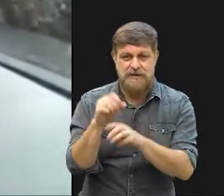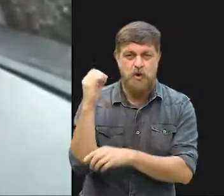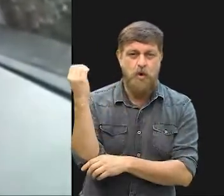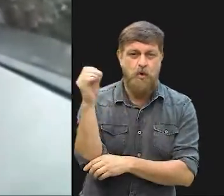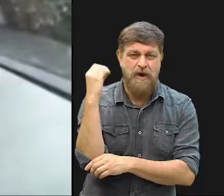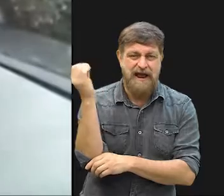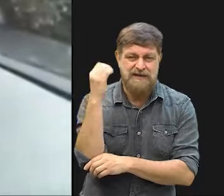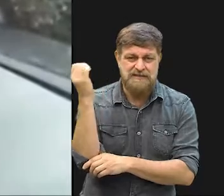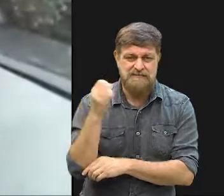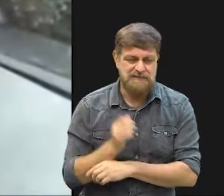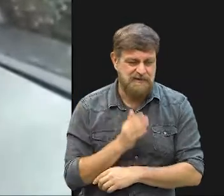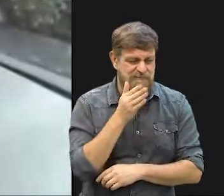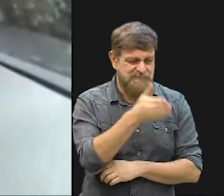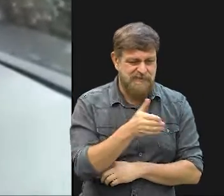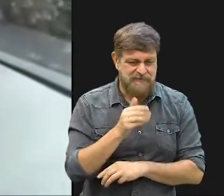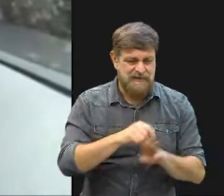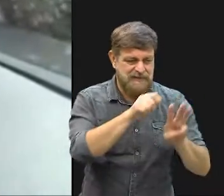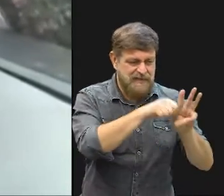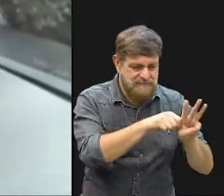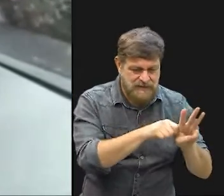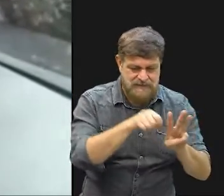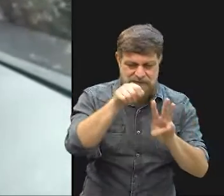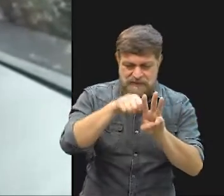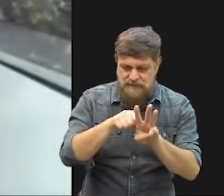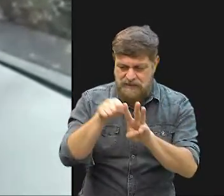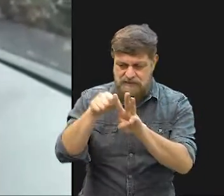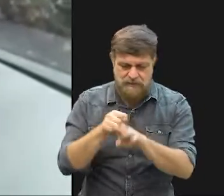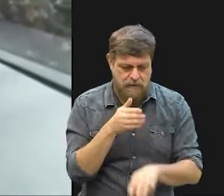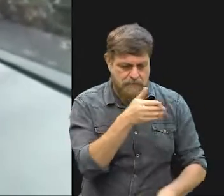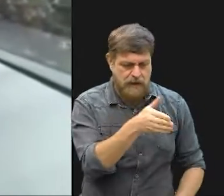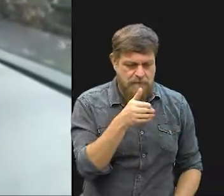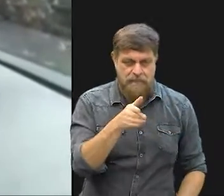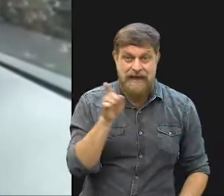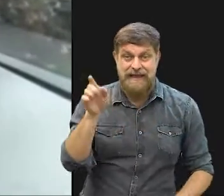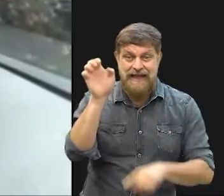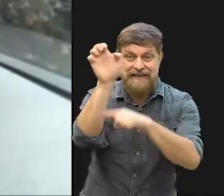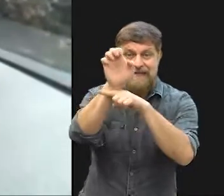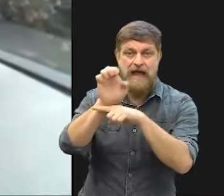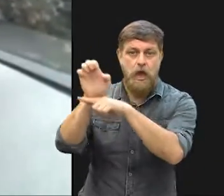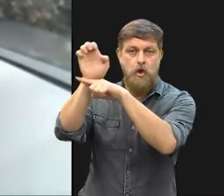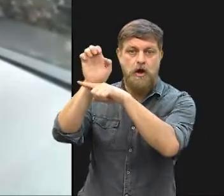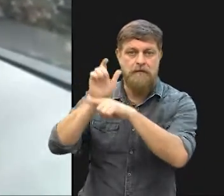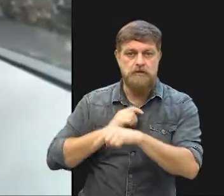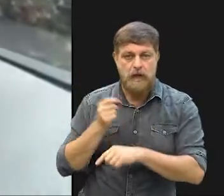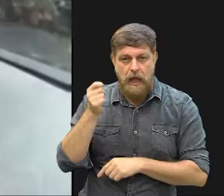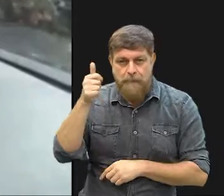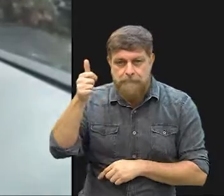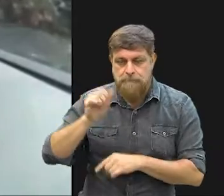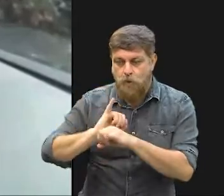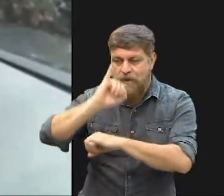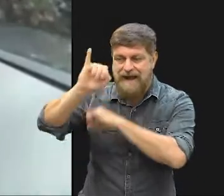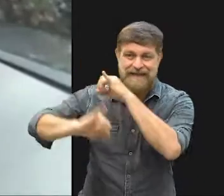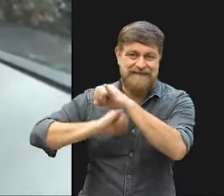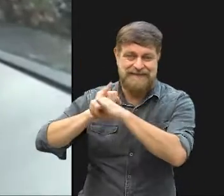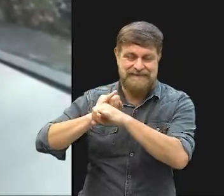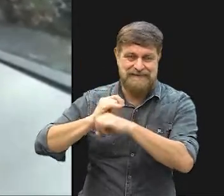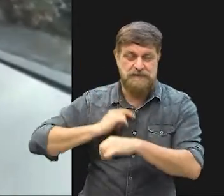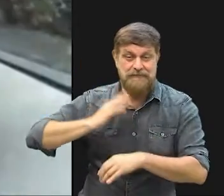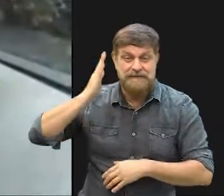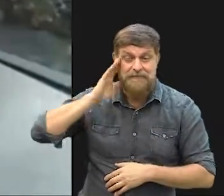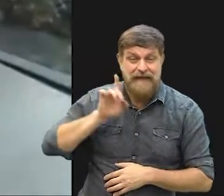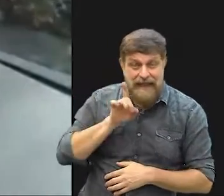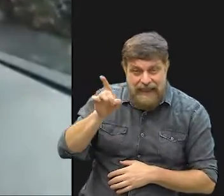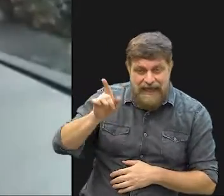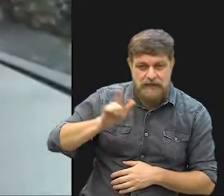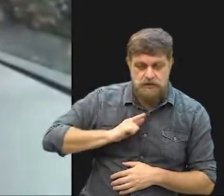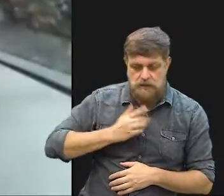ficava rodando, né? 3 meses em cada lugar. E na Europa, a gente tinha pouco acesso à internet, mas eu sabia que já